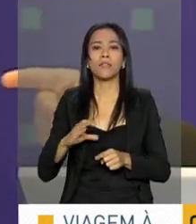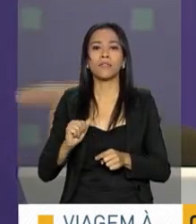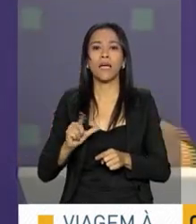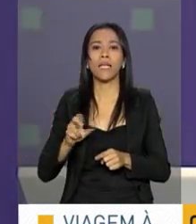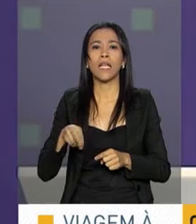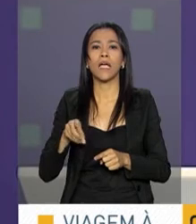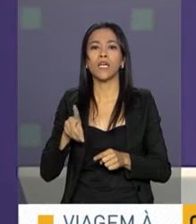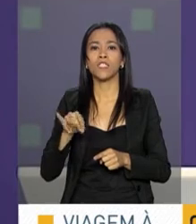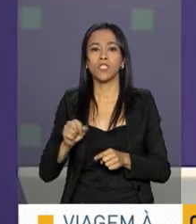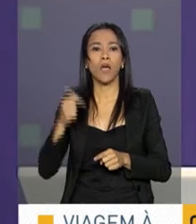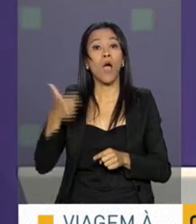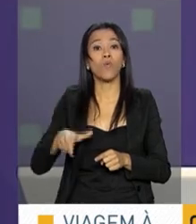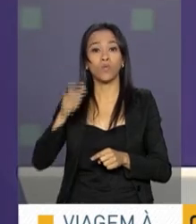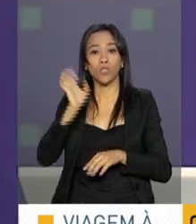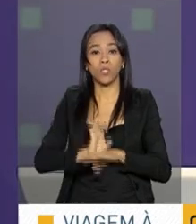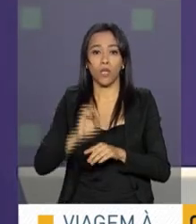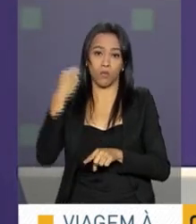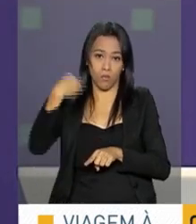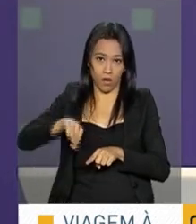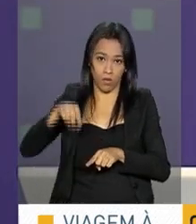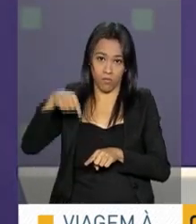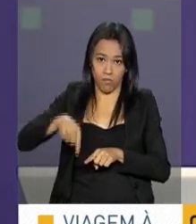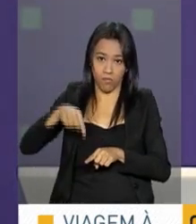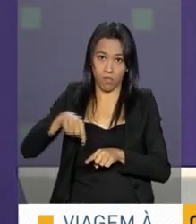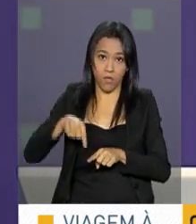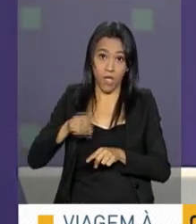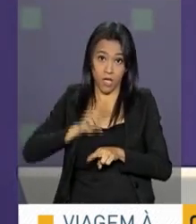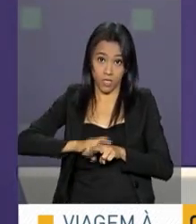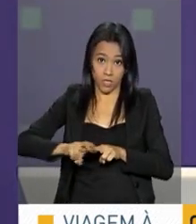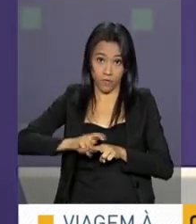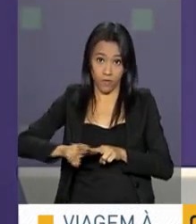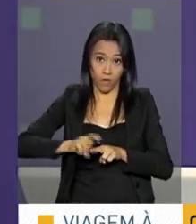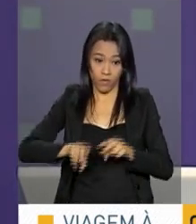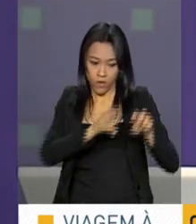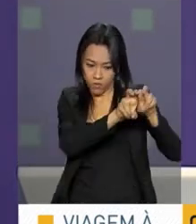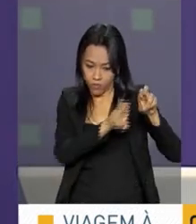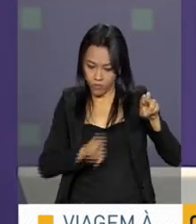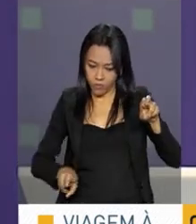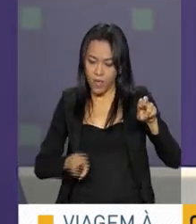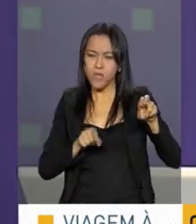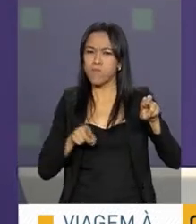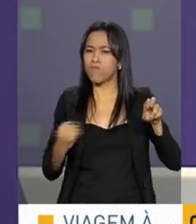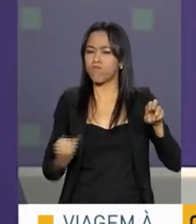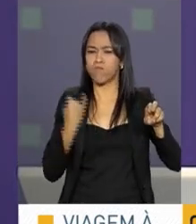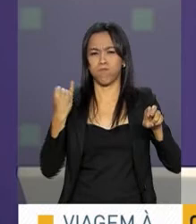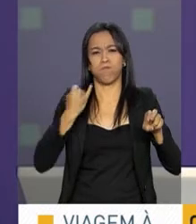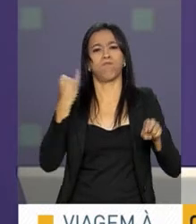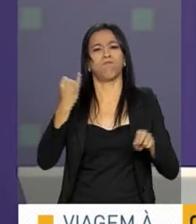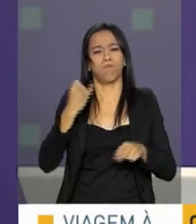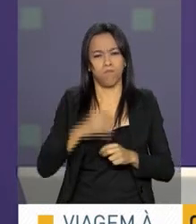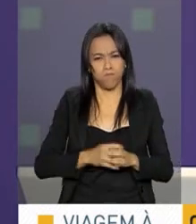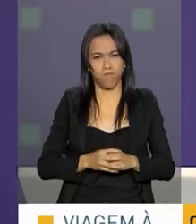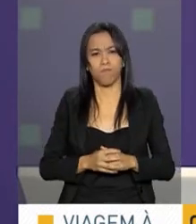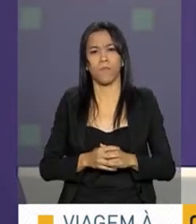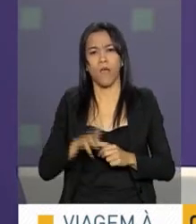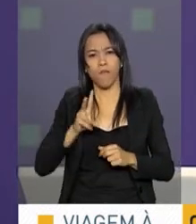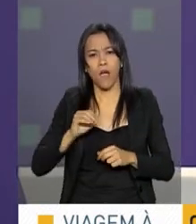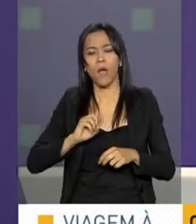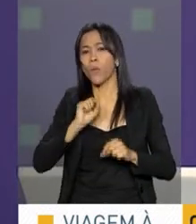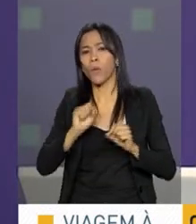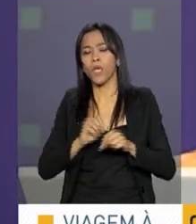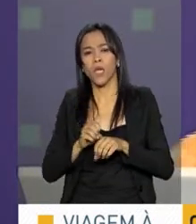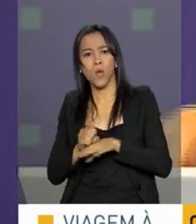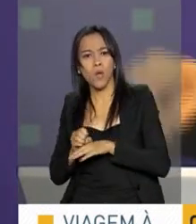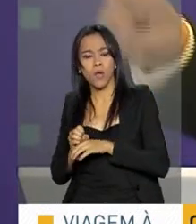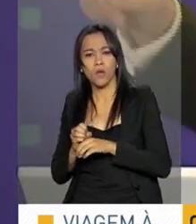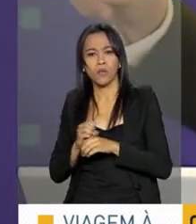no Maranhão. É uma ferrovia extremamente importante, que vai dar a possibilidade do escoamento de